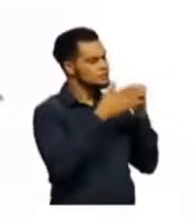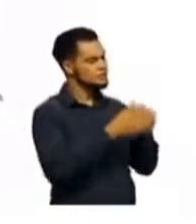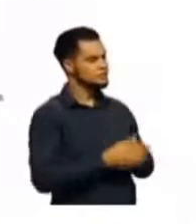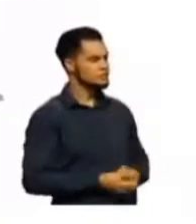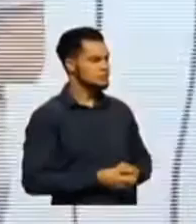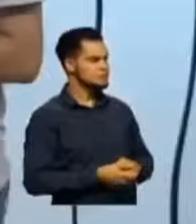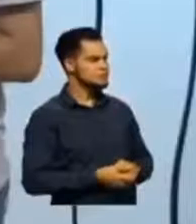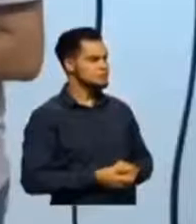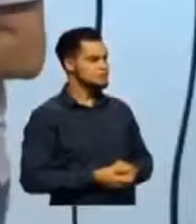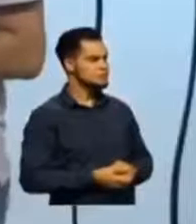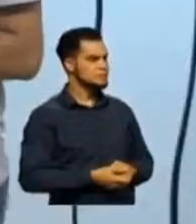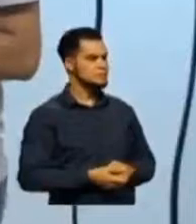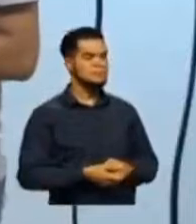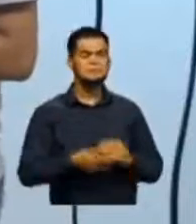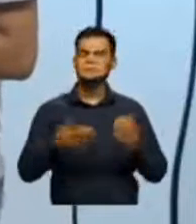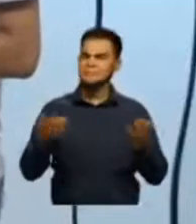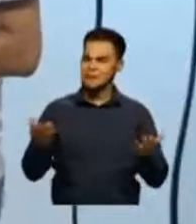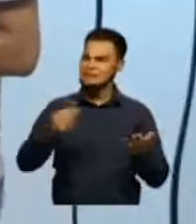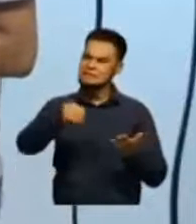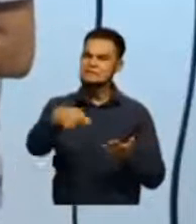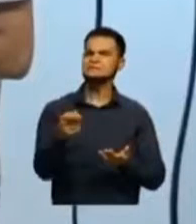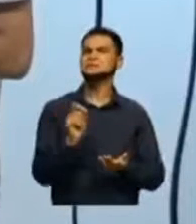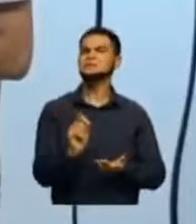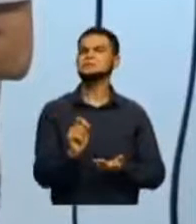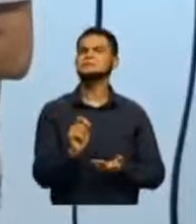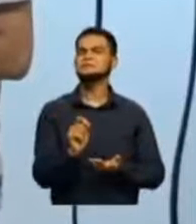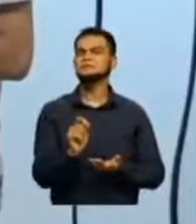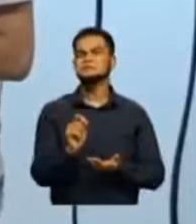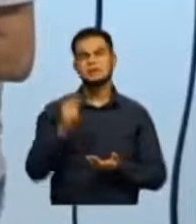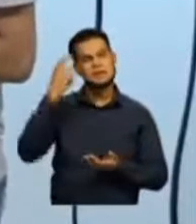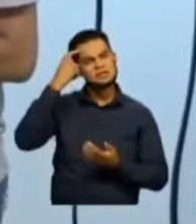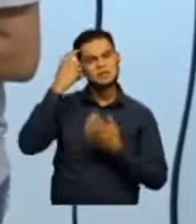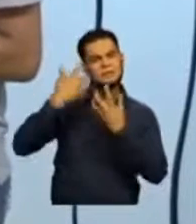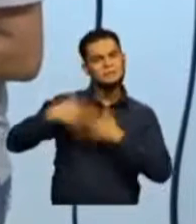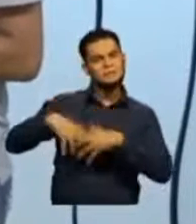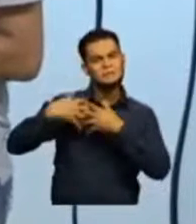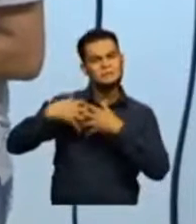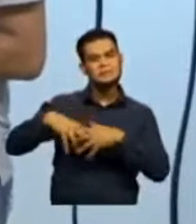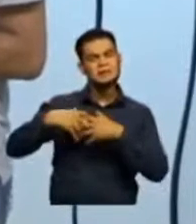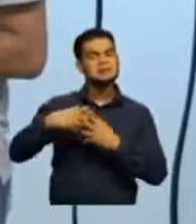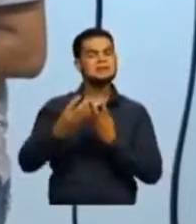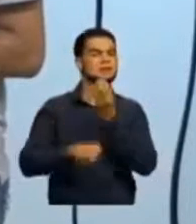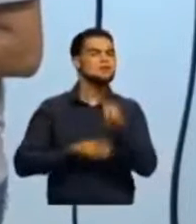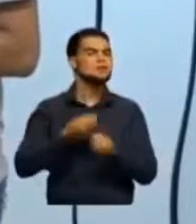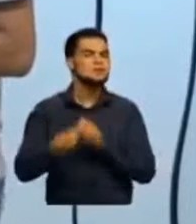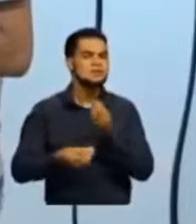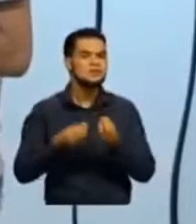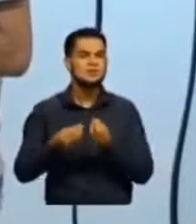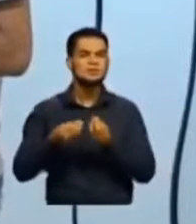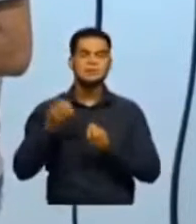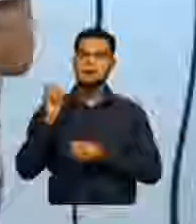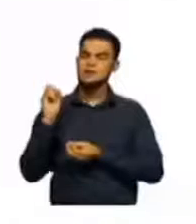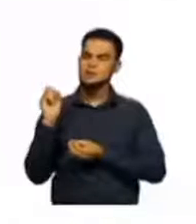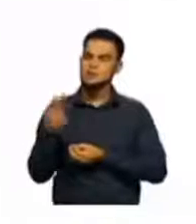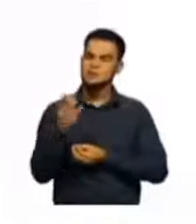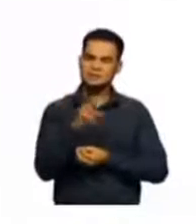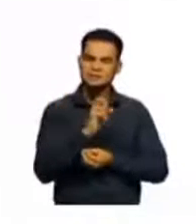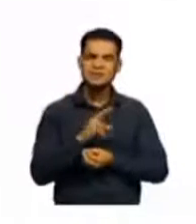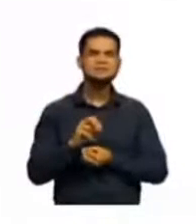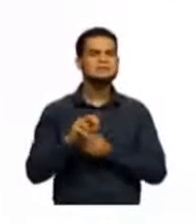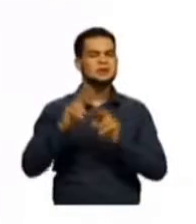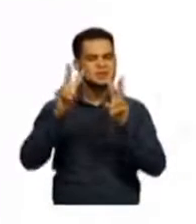O autor sugere uma reflexão sobre as crenças acerca das formas de contaminação pelo vírus da gripe